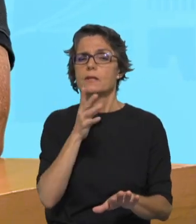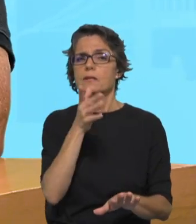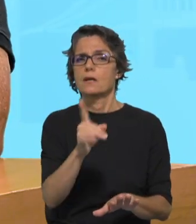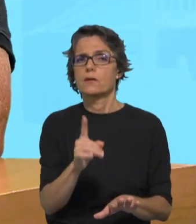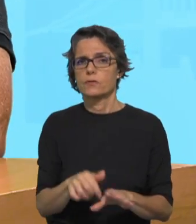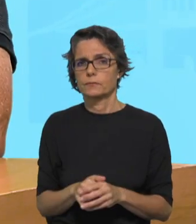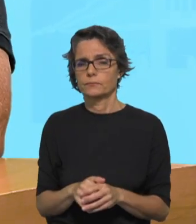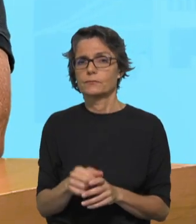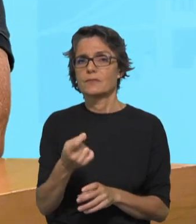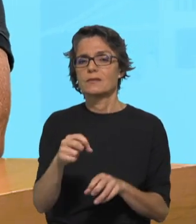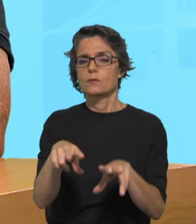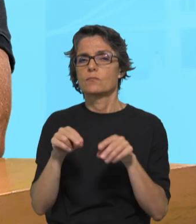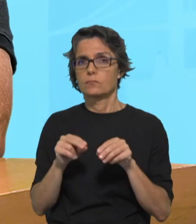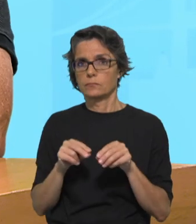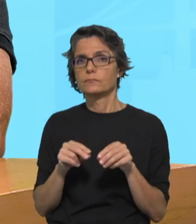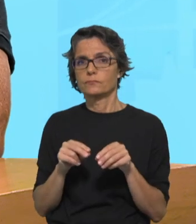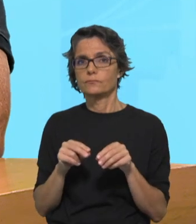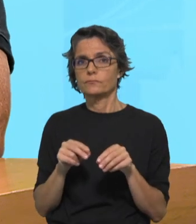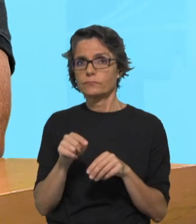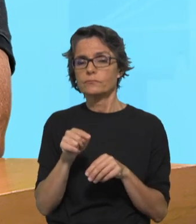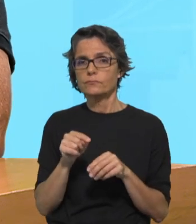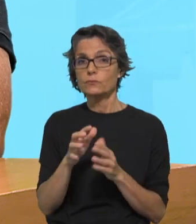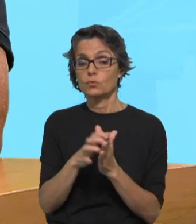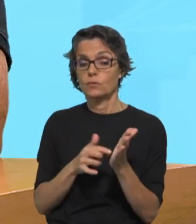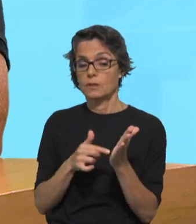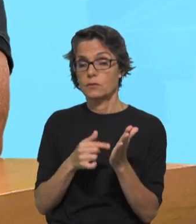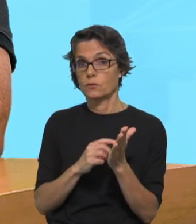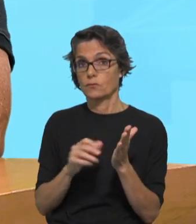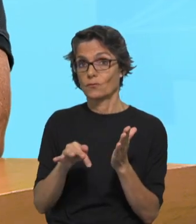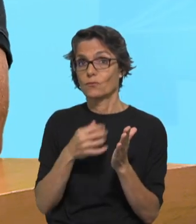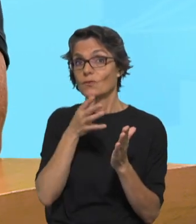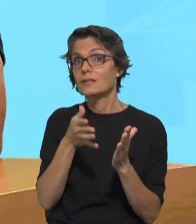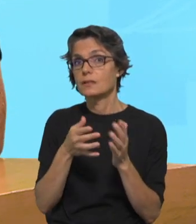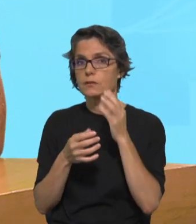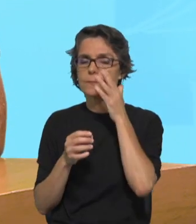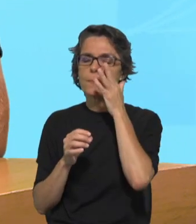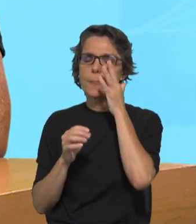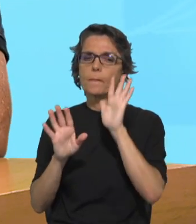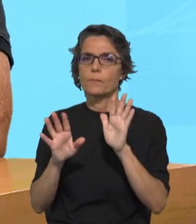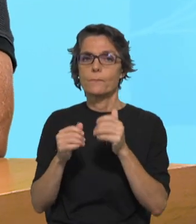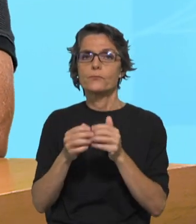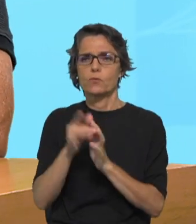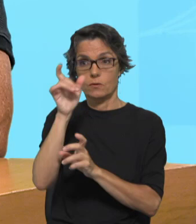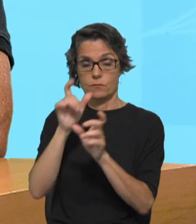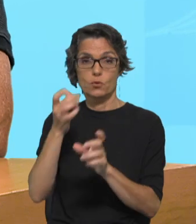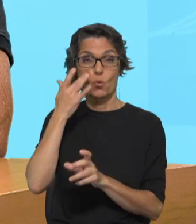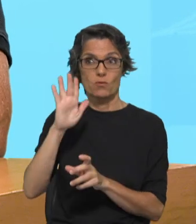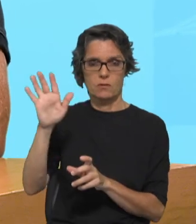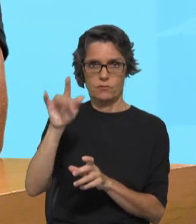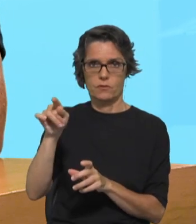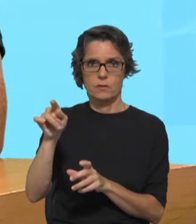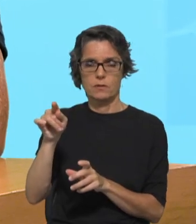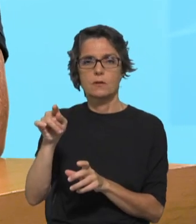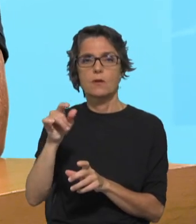necessita de purificação. É a parte final do texto que diz assim: bom, todos esses estrangeiros